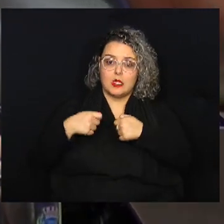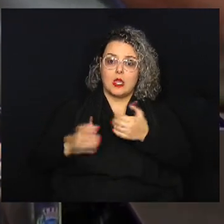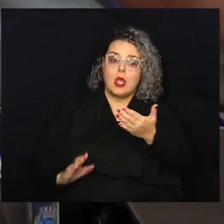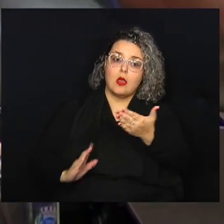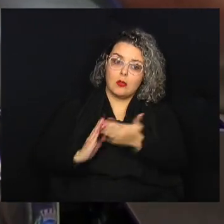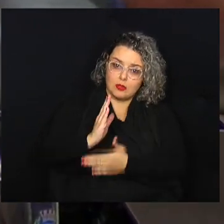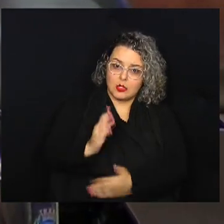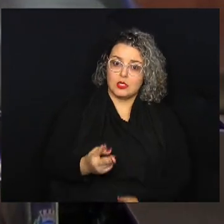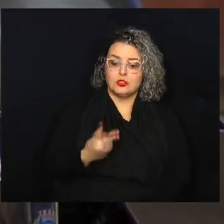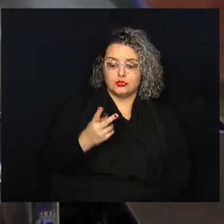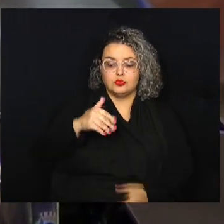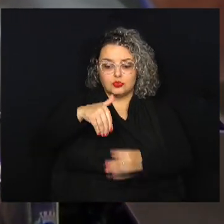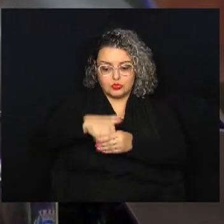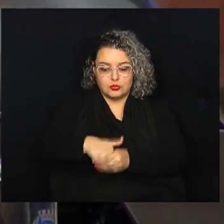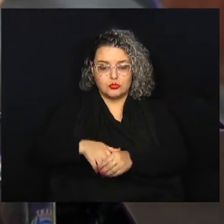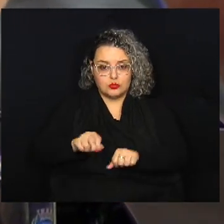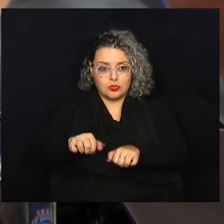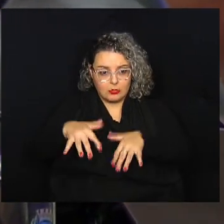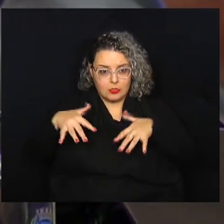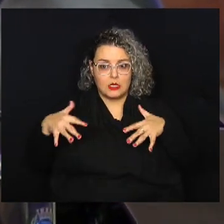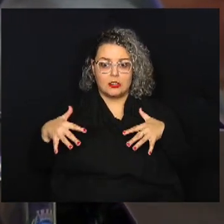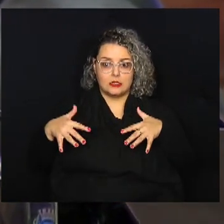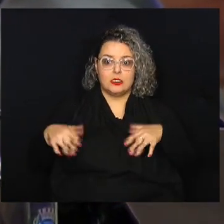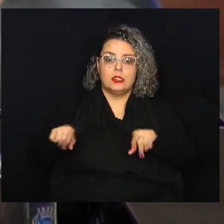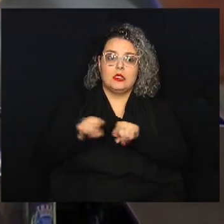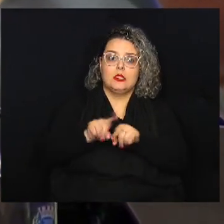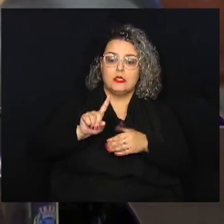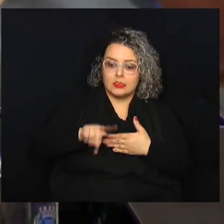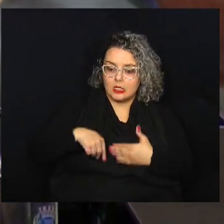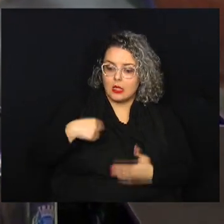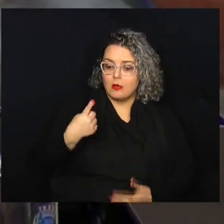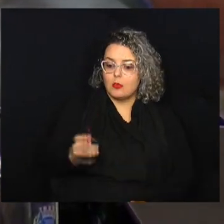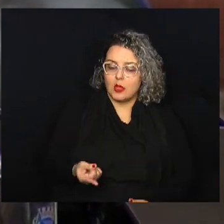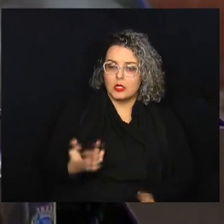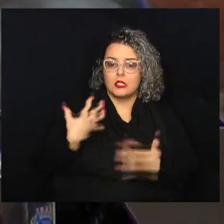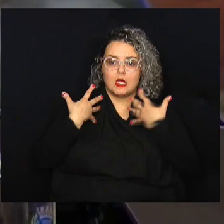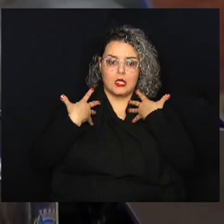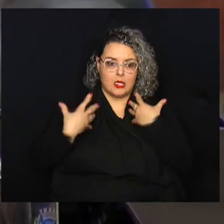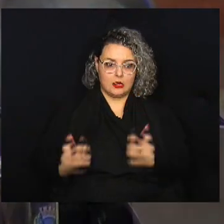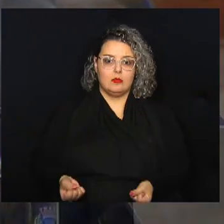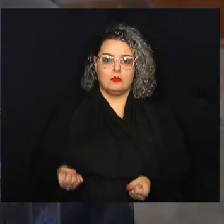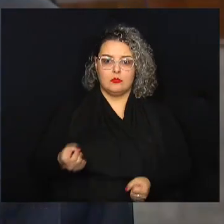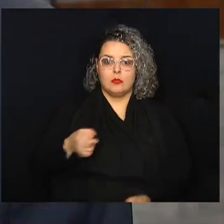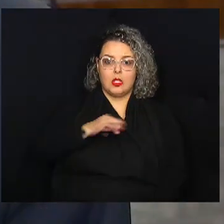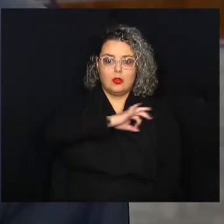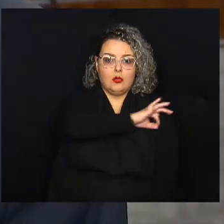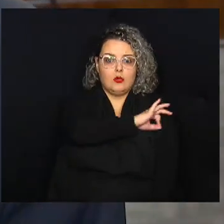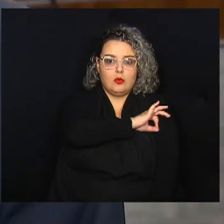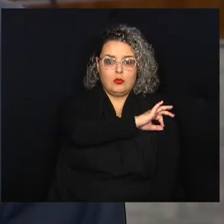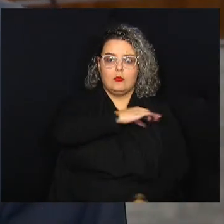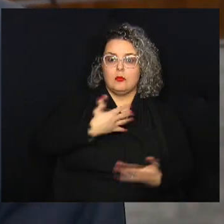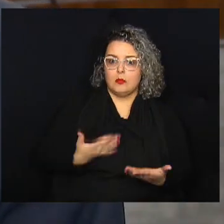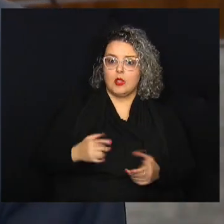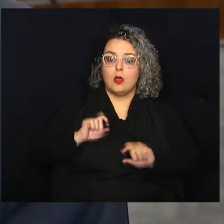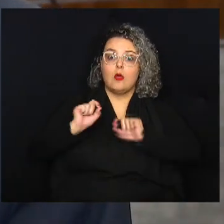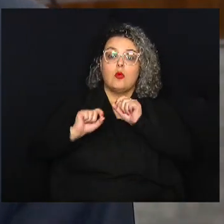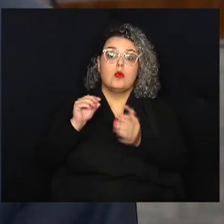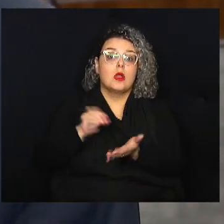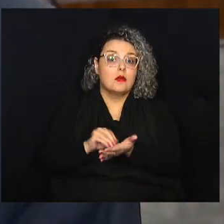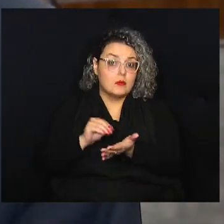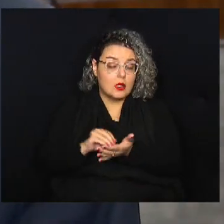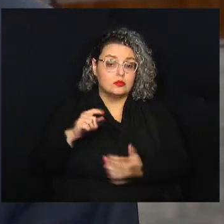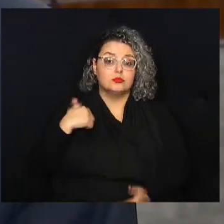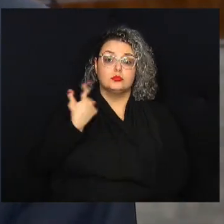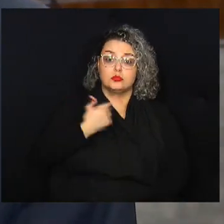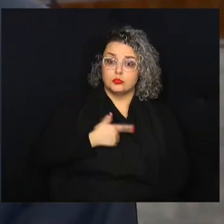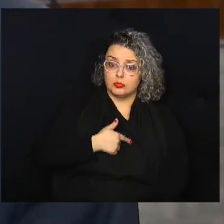em 2 votações no plenário e, na sequência, ser sancionado pelo prefeito. O que falta é nós passar